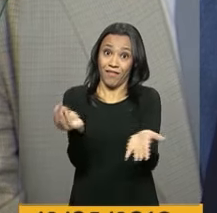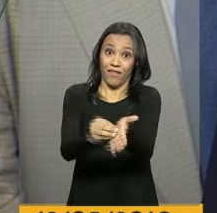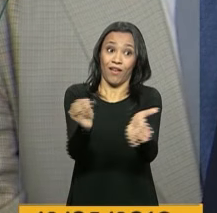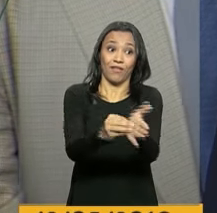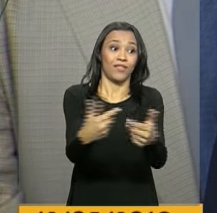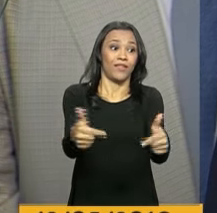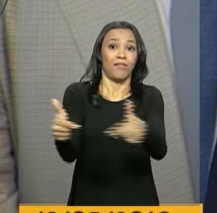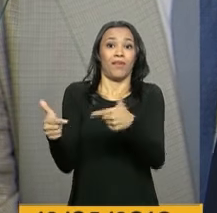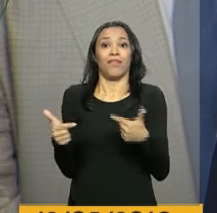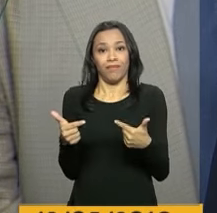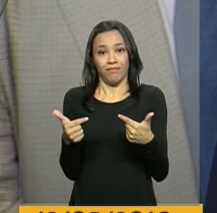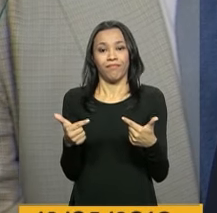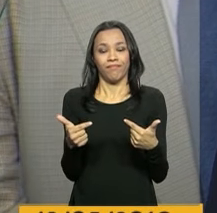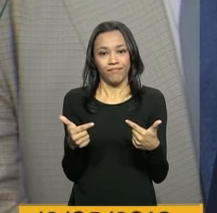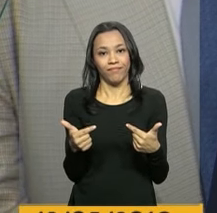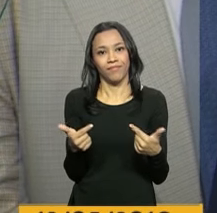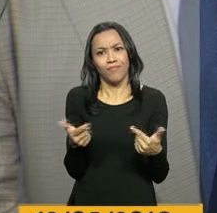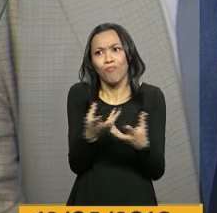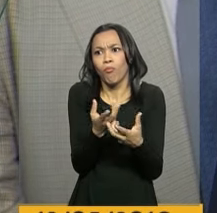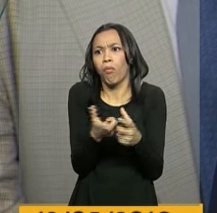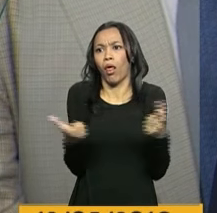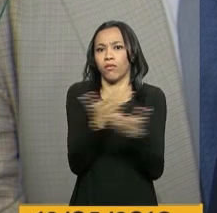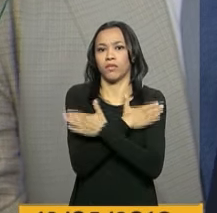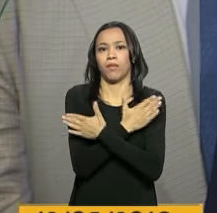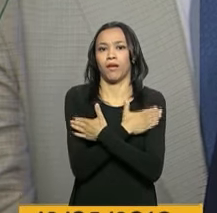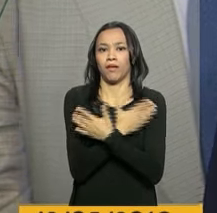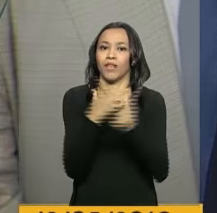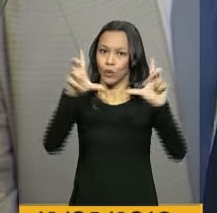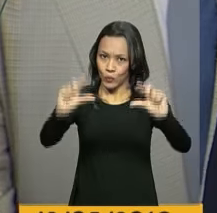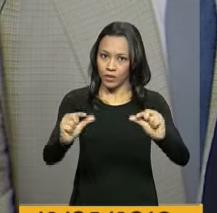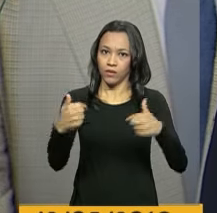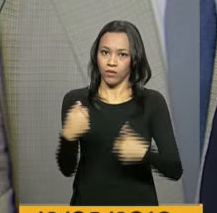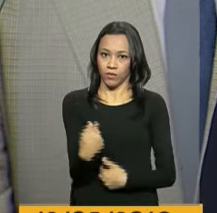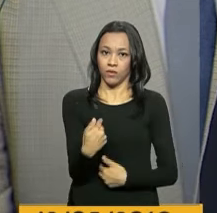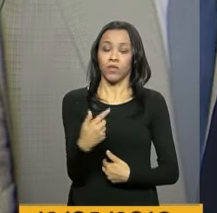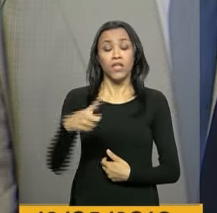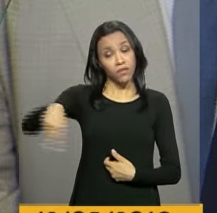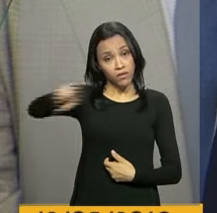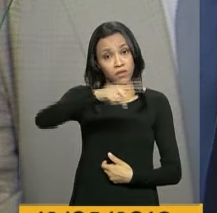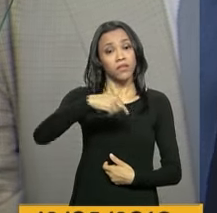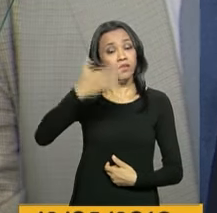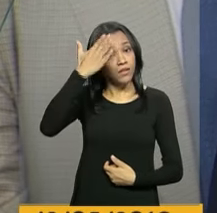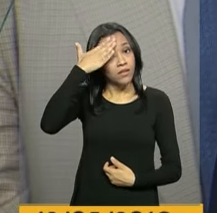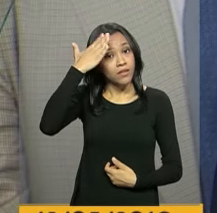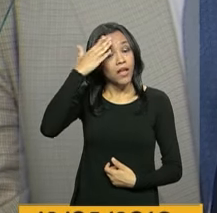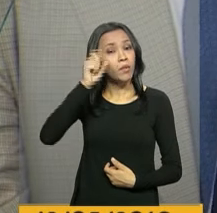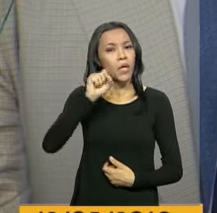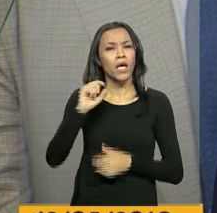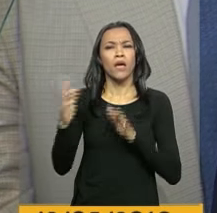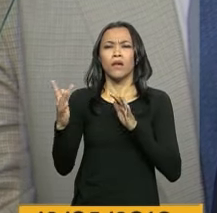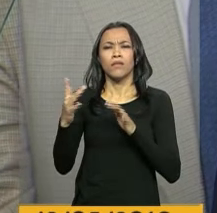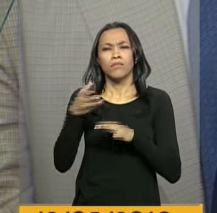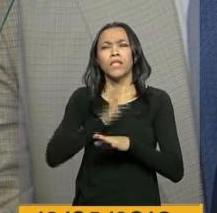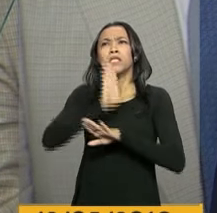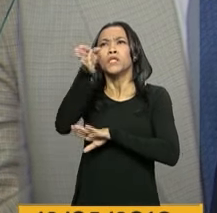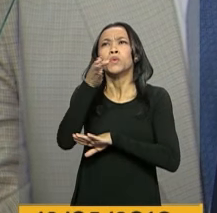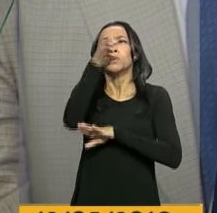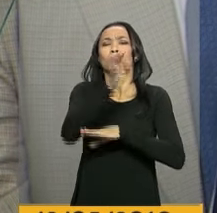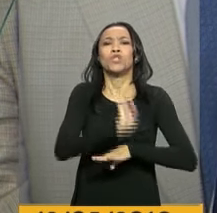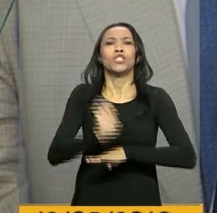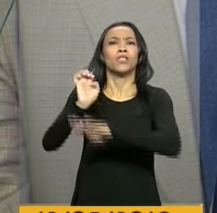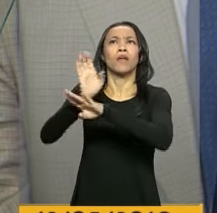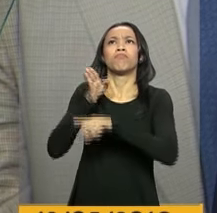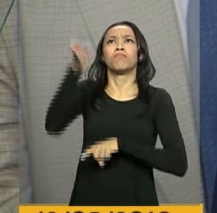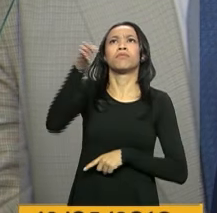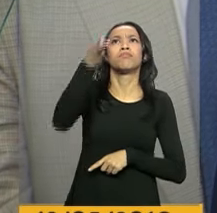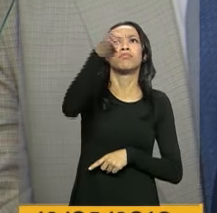estou repetindo esse fato, porque eu tenho tido, e os senhores todos têm tido, contato em todas as partes do país